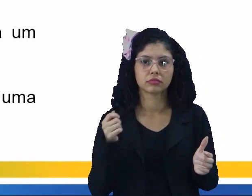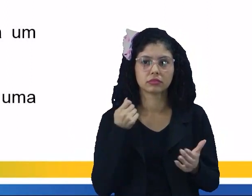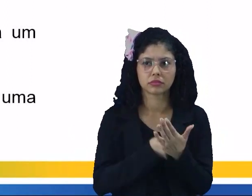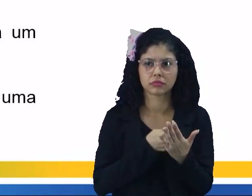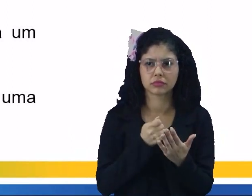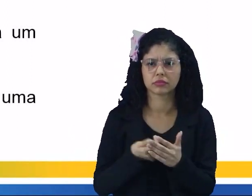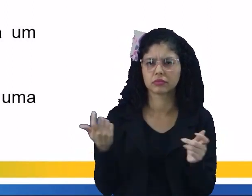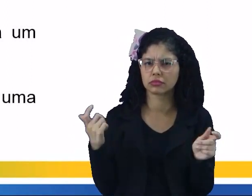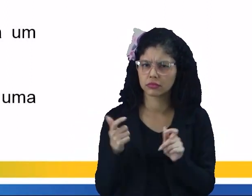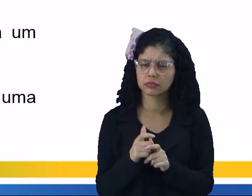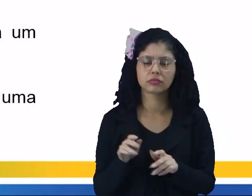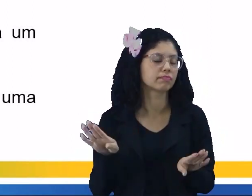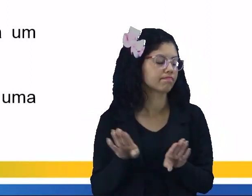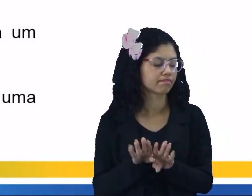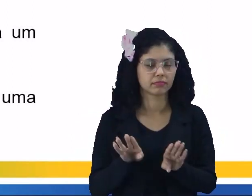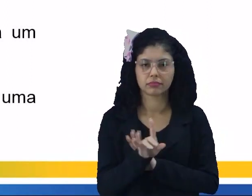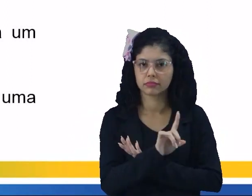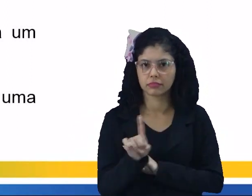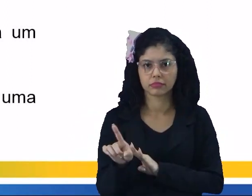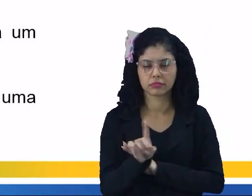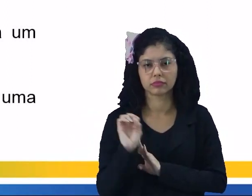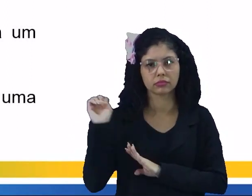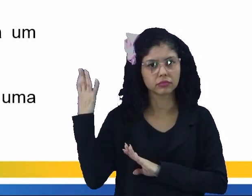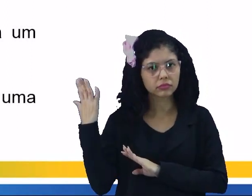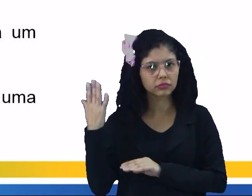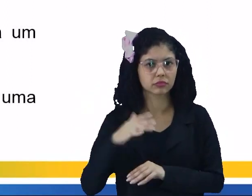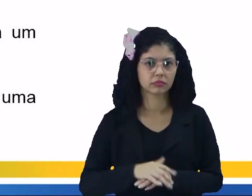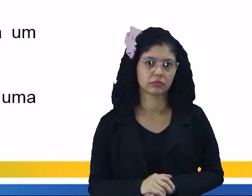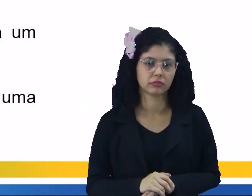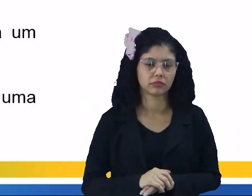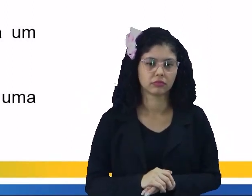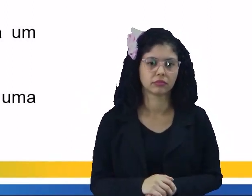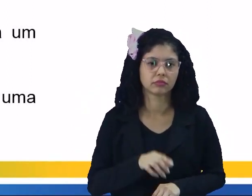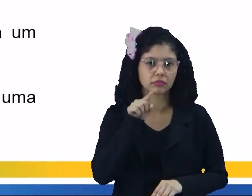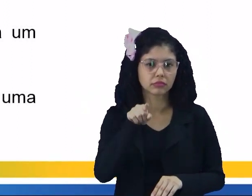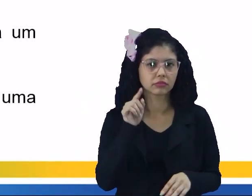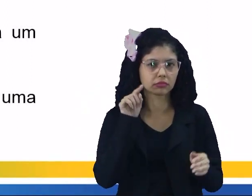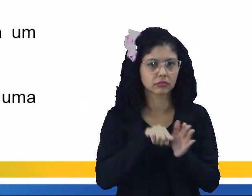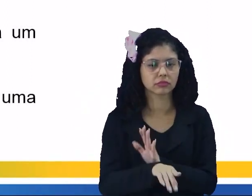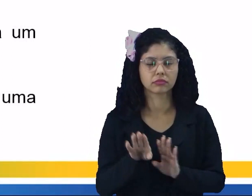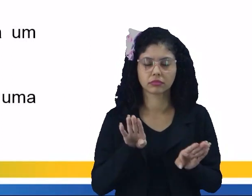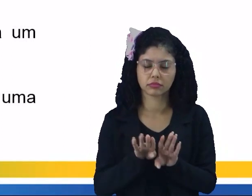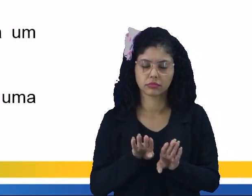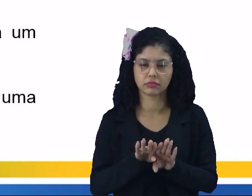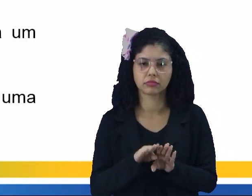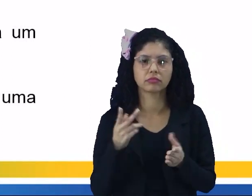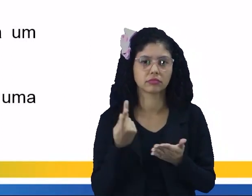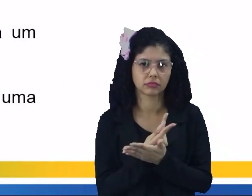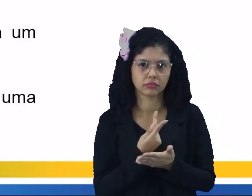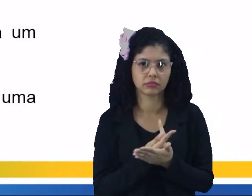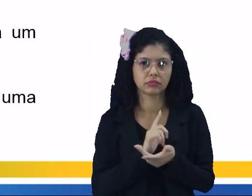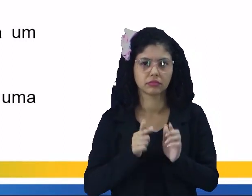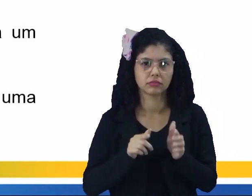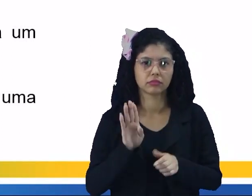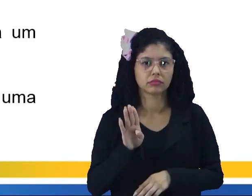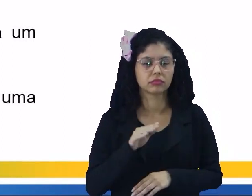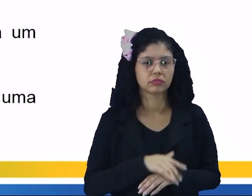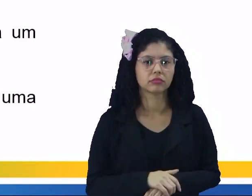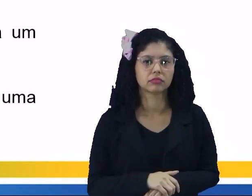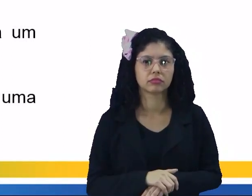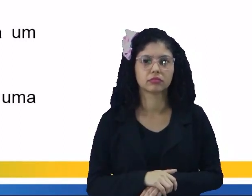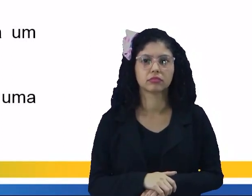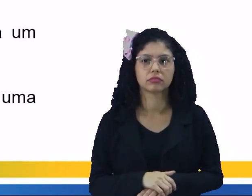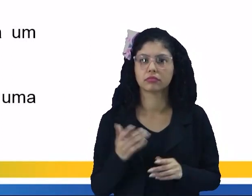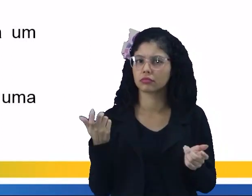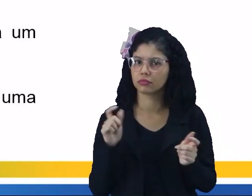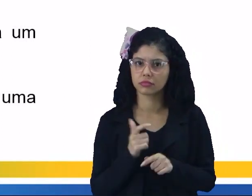menor velocidade. Também não, isso não acontece. Essa questão também, a alternativa está errada, né? A velocidade da régua